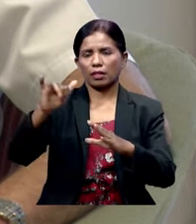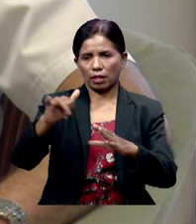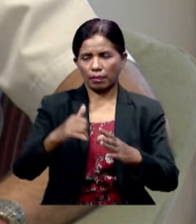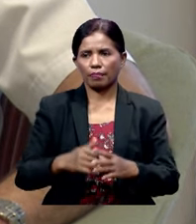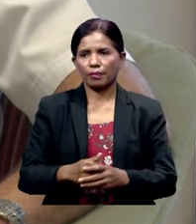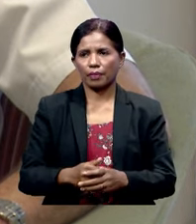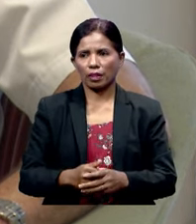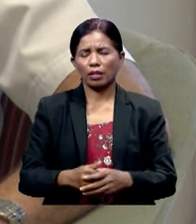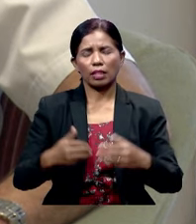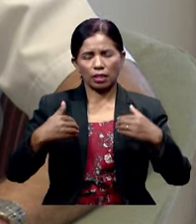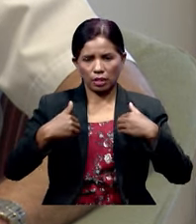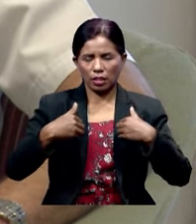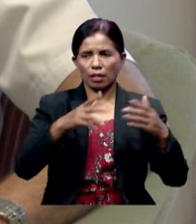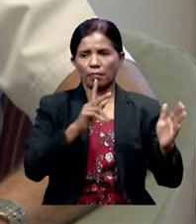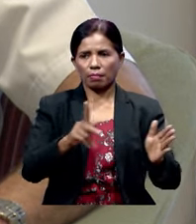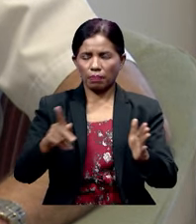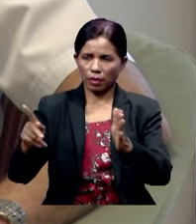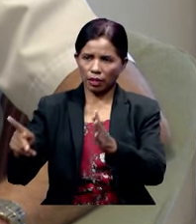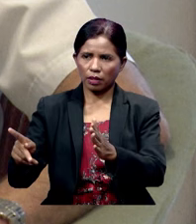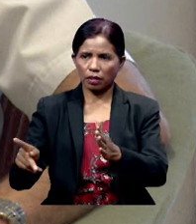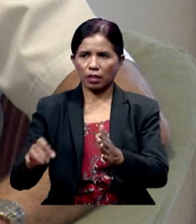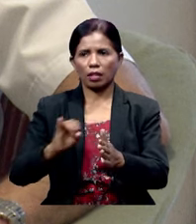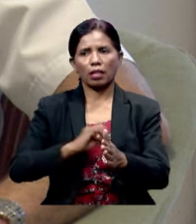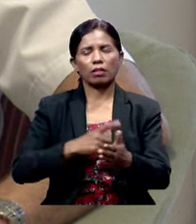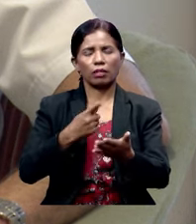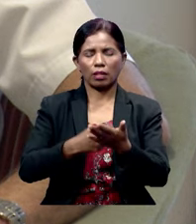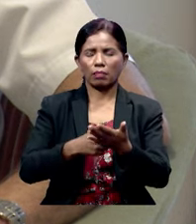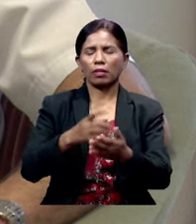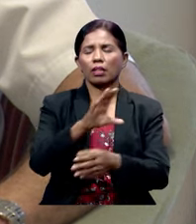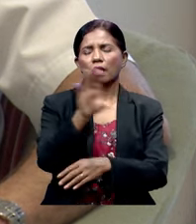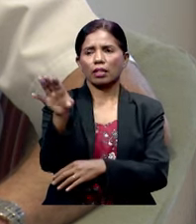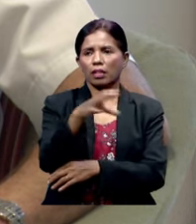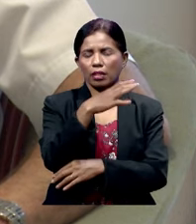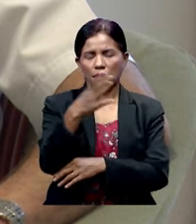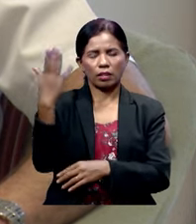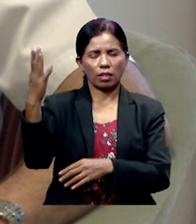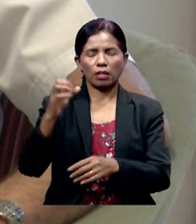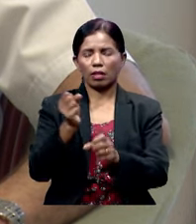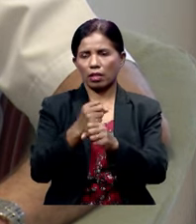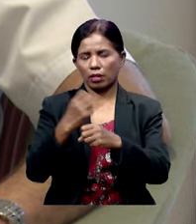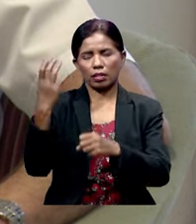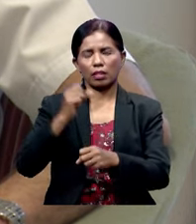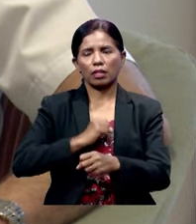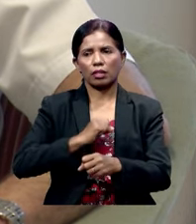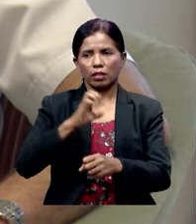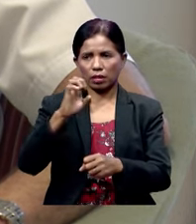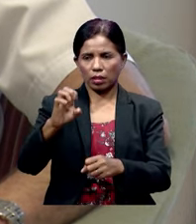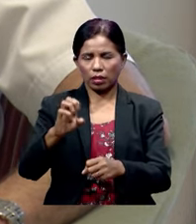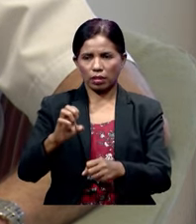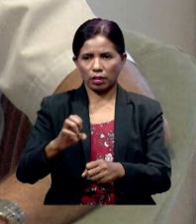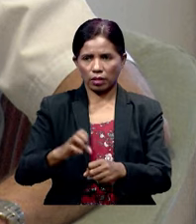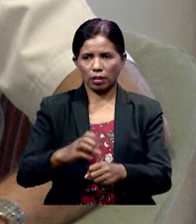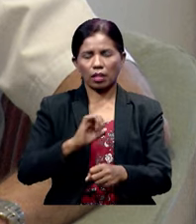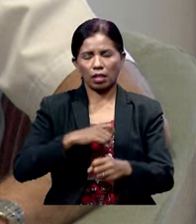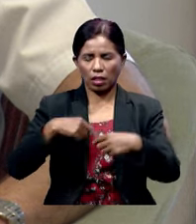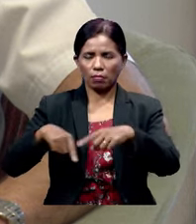então tenho planos de também no tempo de Natal eu estarei em lá cada vez que eu